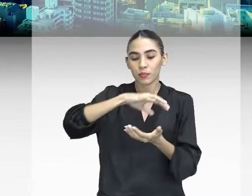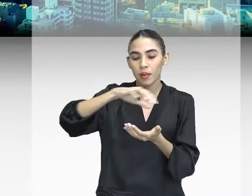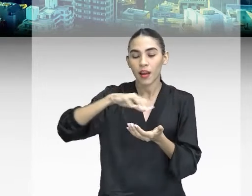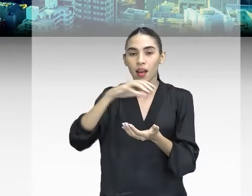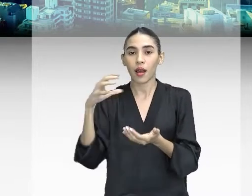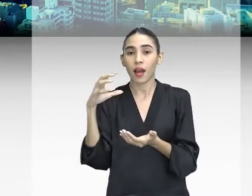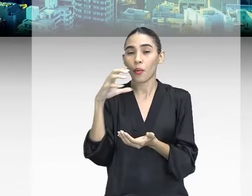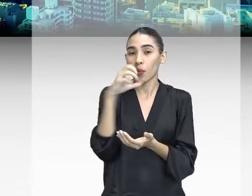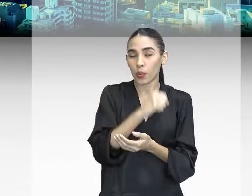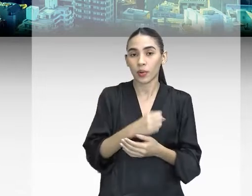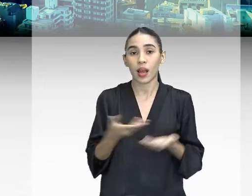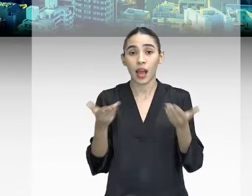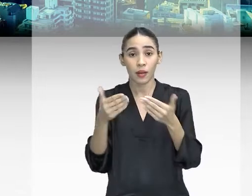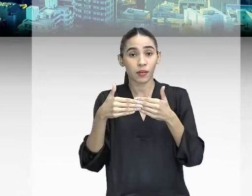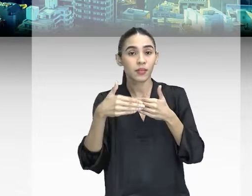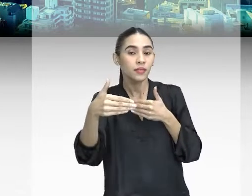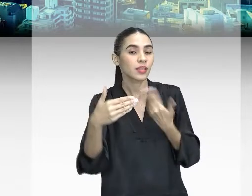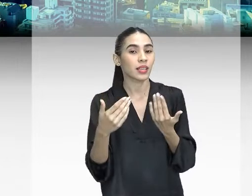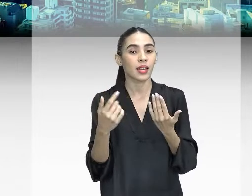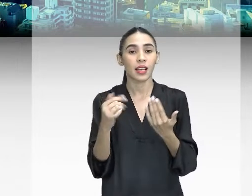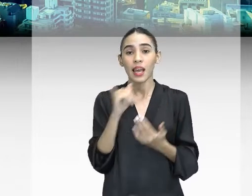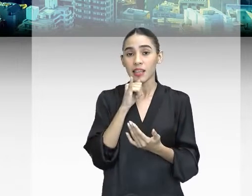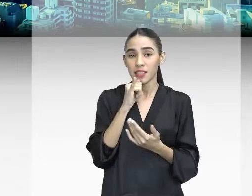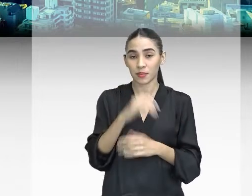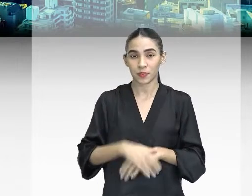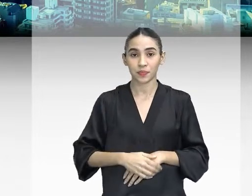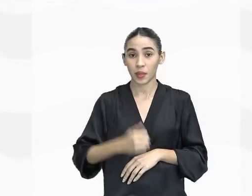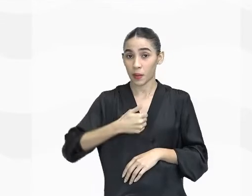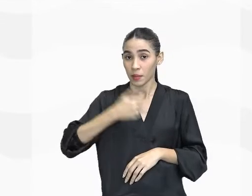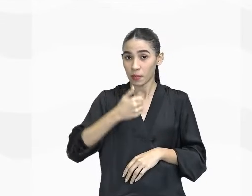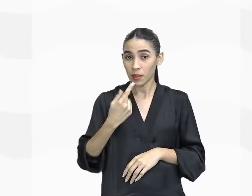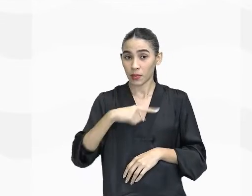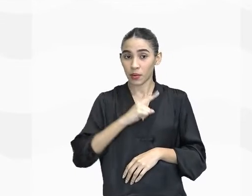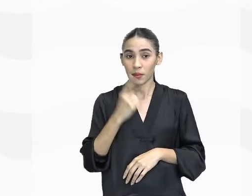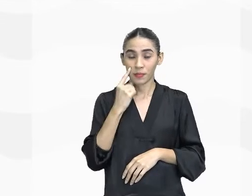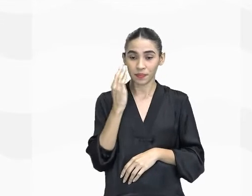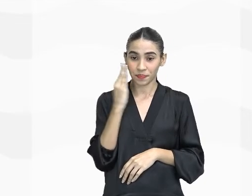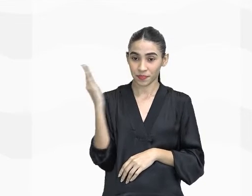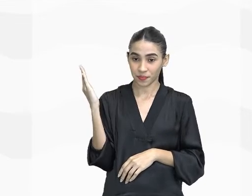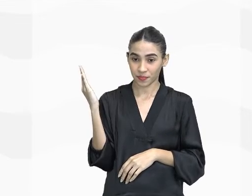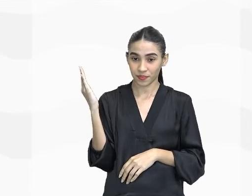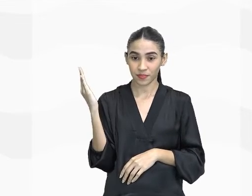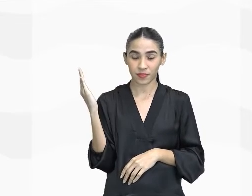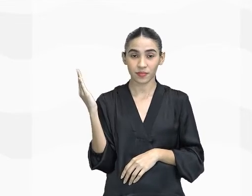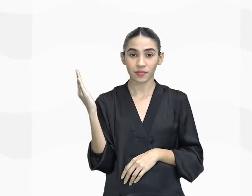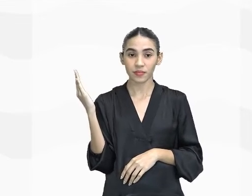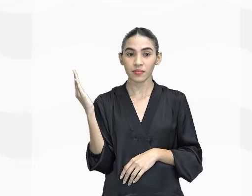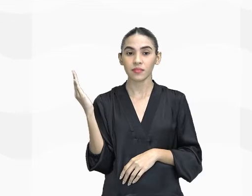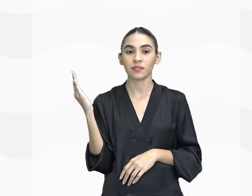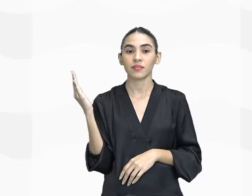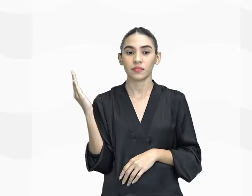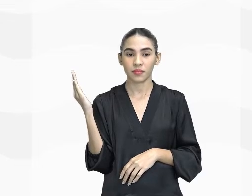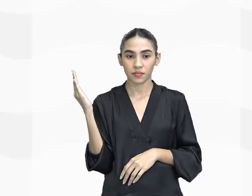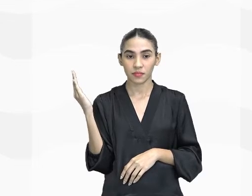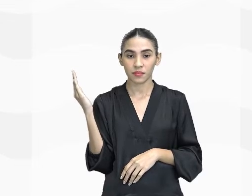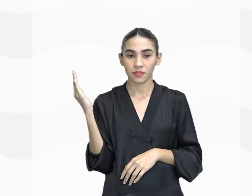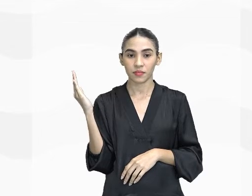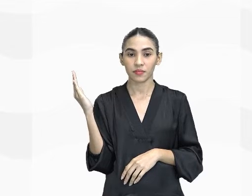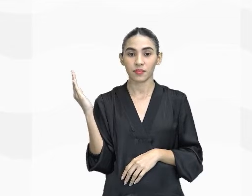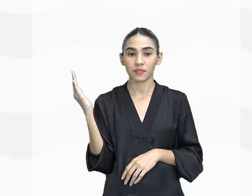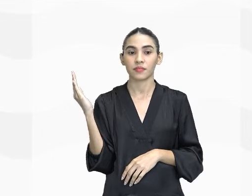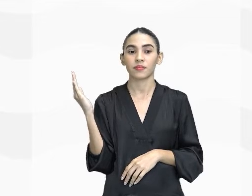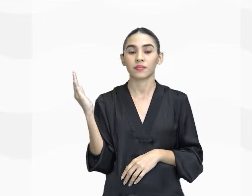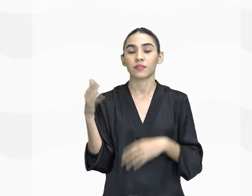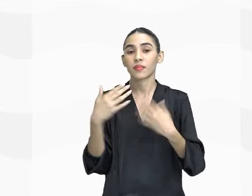observar. Então, a gente vai, a partir de agora, ver alguns desses exemplos. Primeiro que a gente observa aí na nossa imagem são as fontes de energia